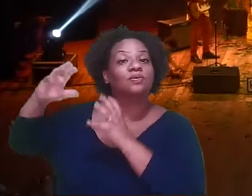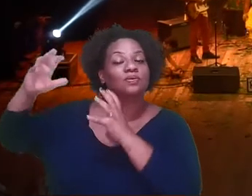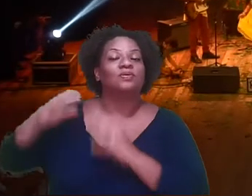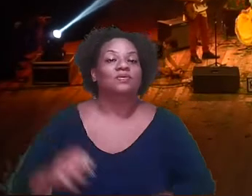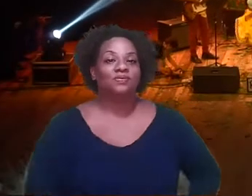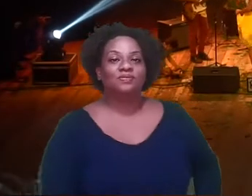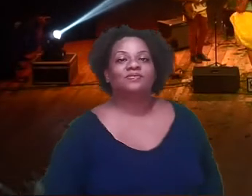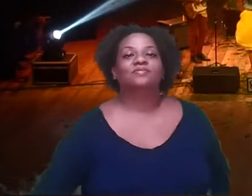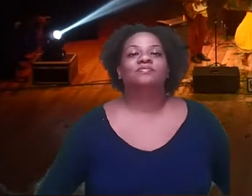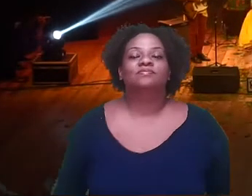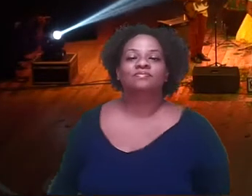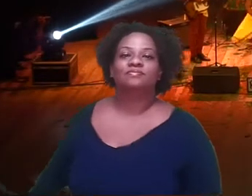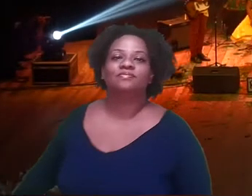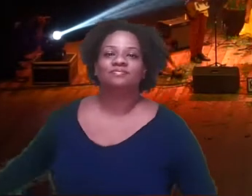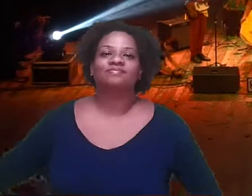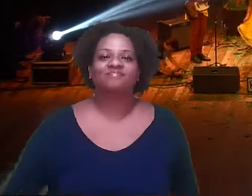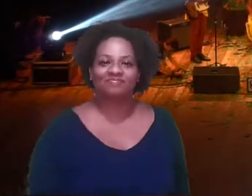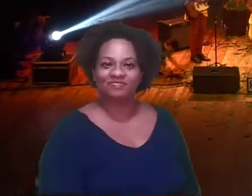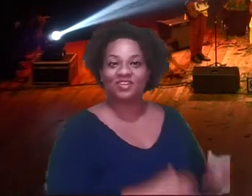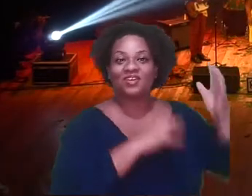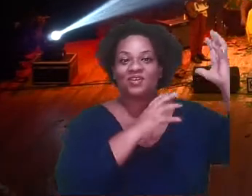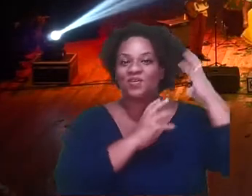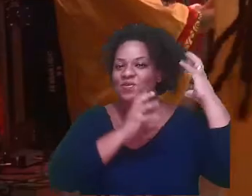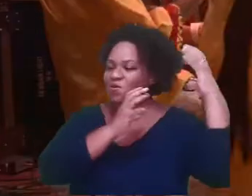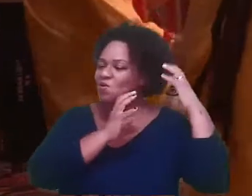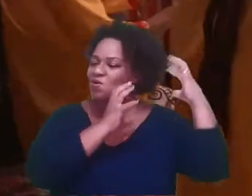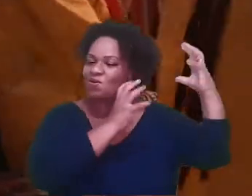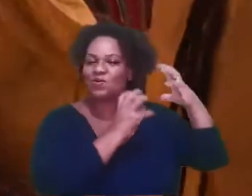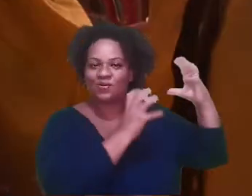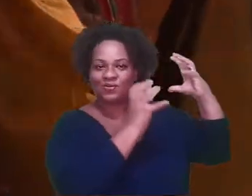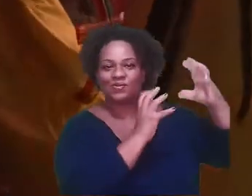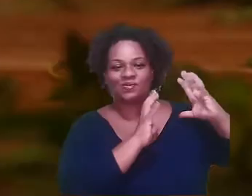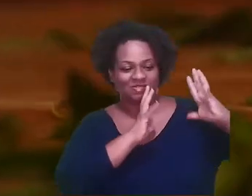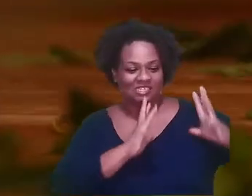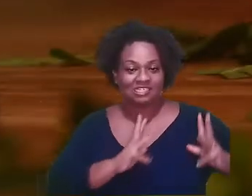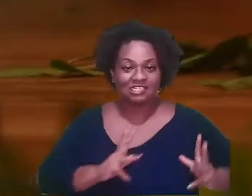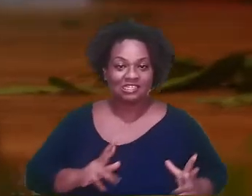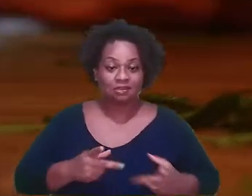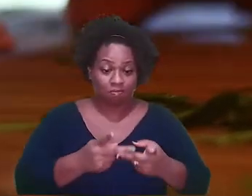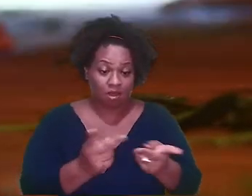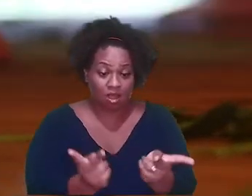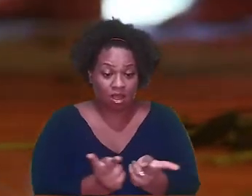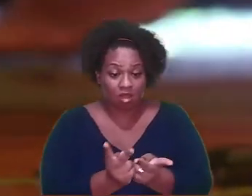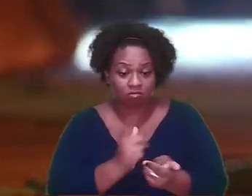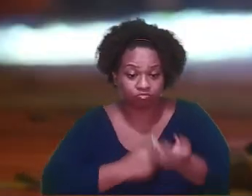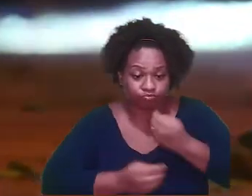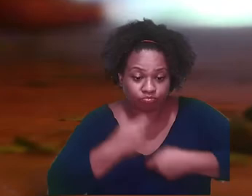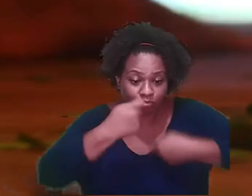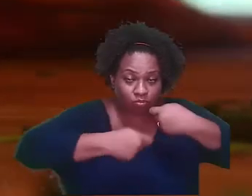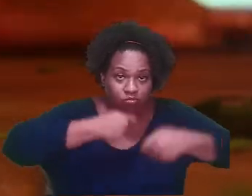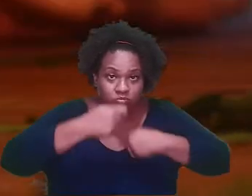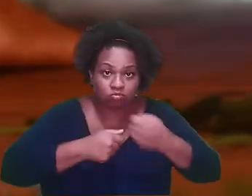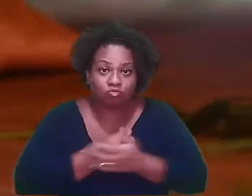coco santo. Coqueiro é de coco santo. Coqueiro de coco santo. Faz o prato que se come, mata a